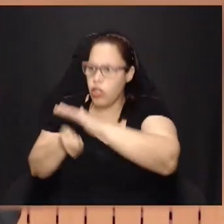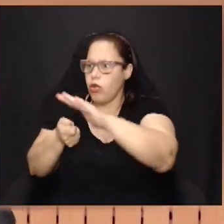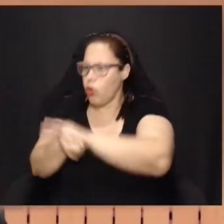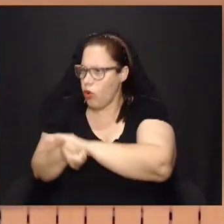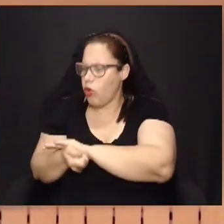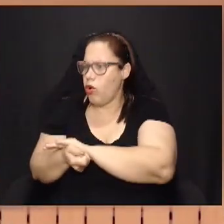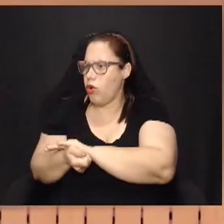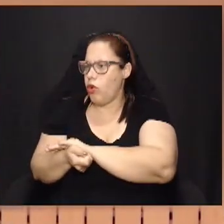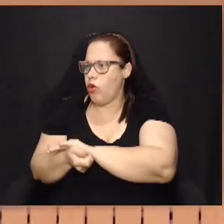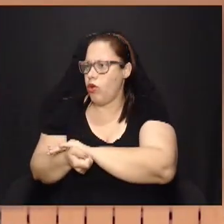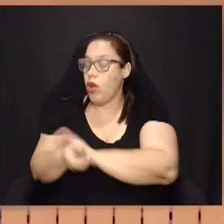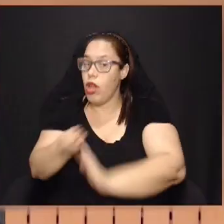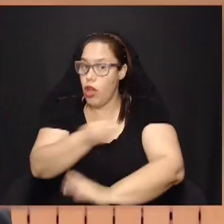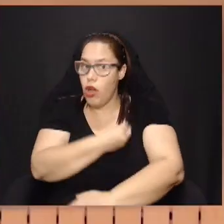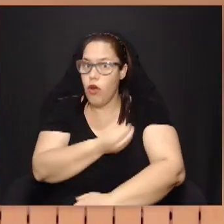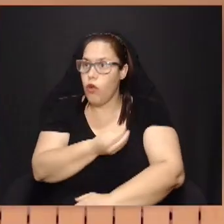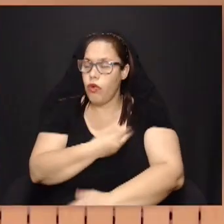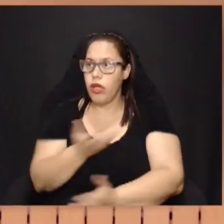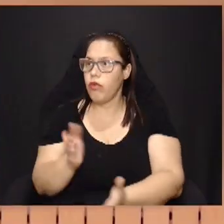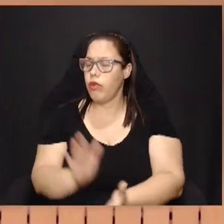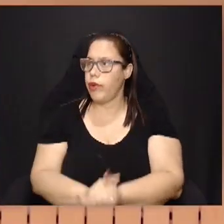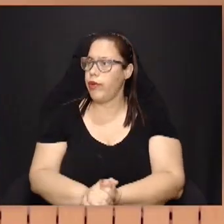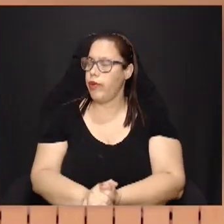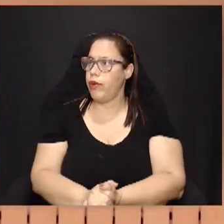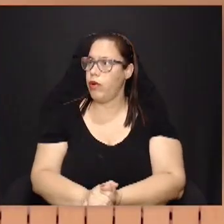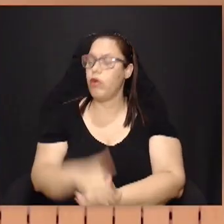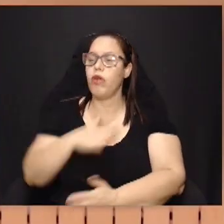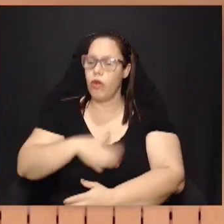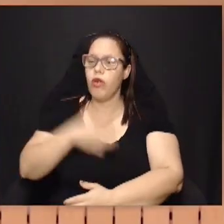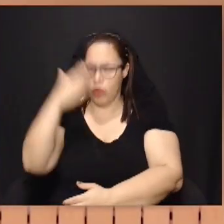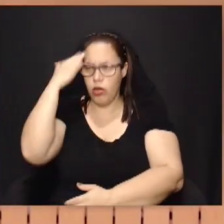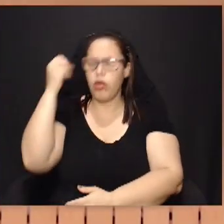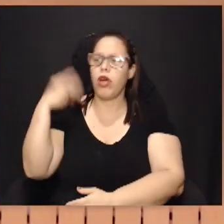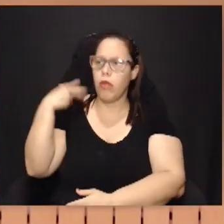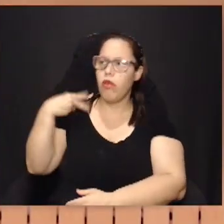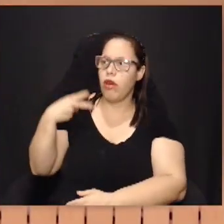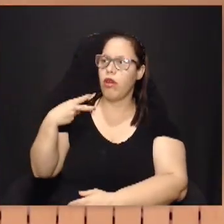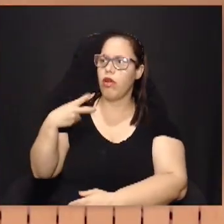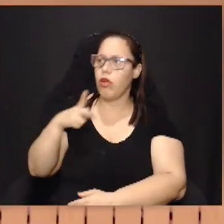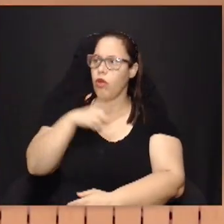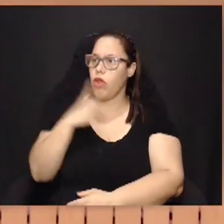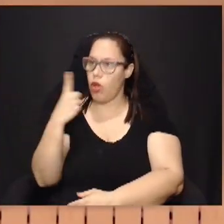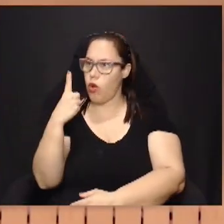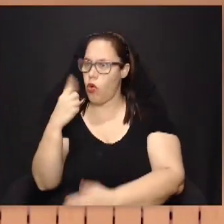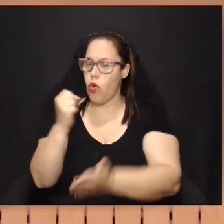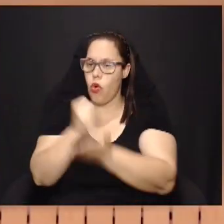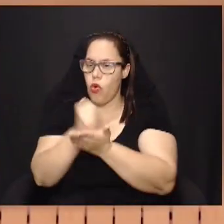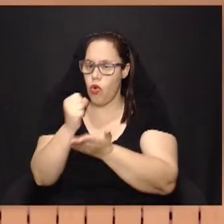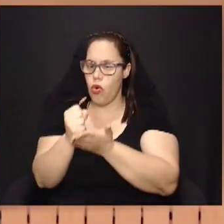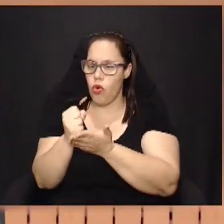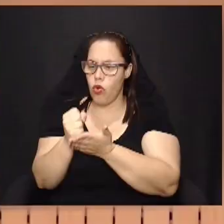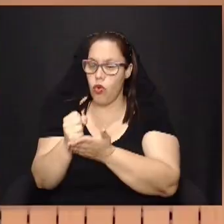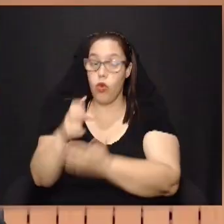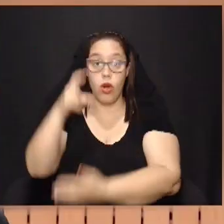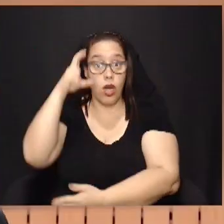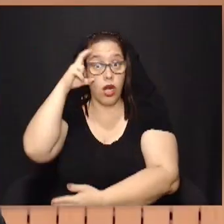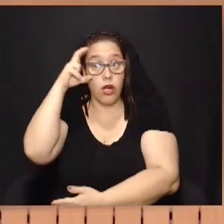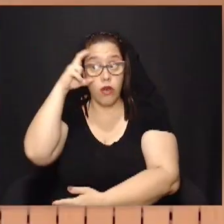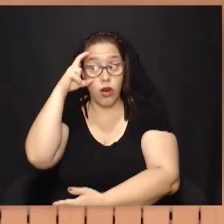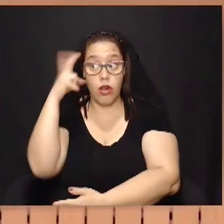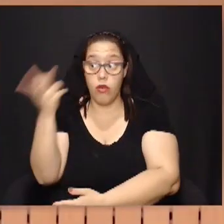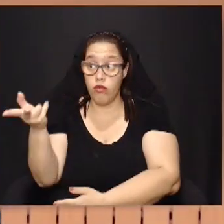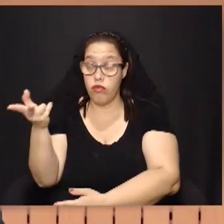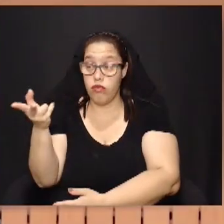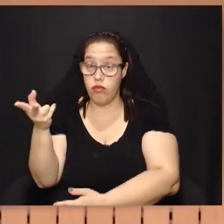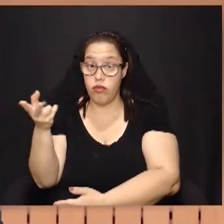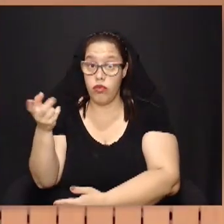disso e eu gostaria de saber, vereador, eu tenho um protocolo, vereador Carlinhos, até tenho a sua assessoria,